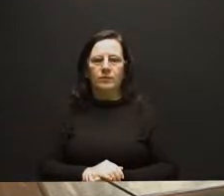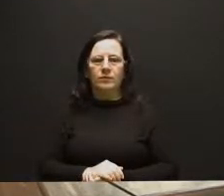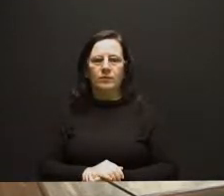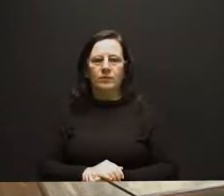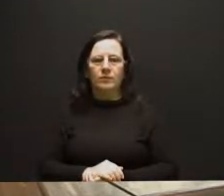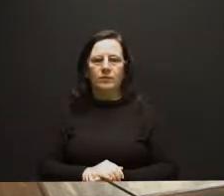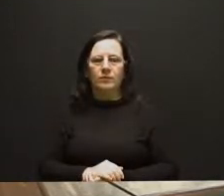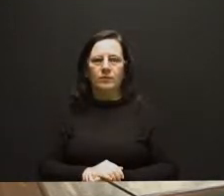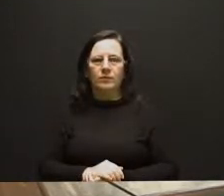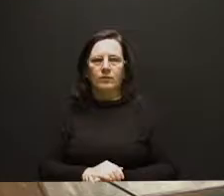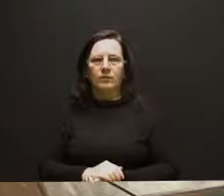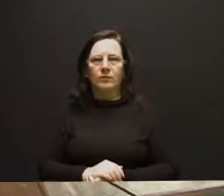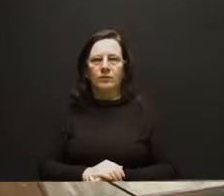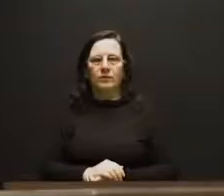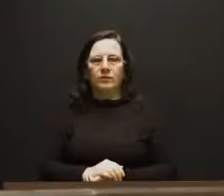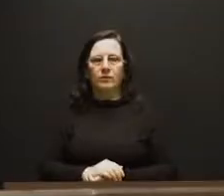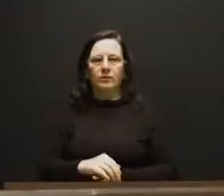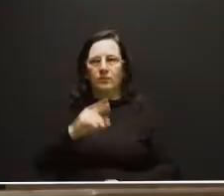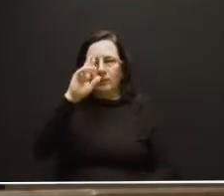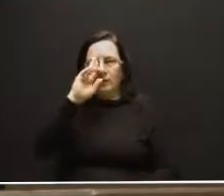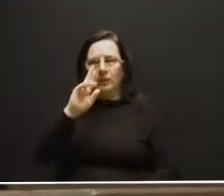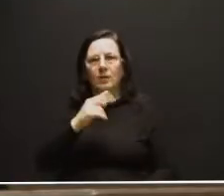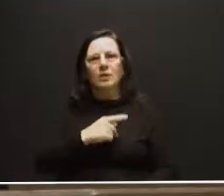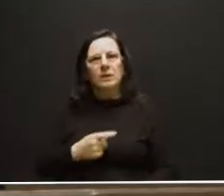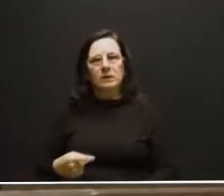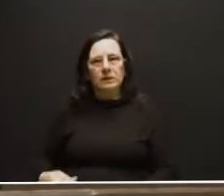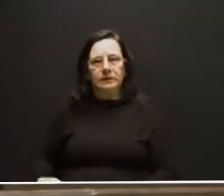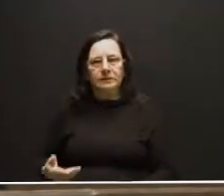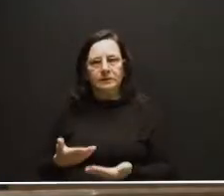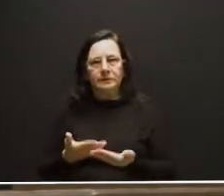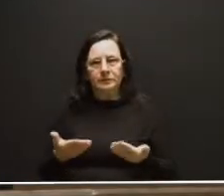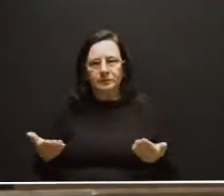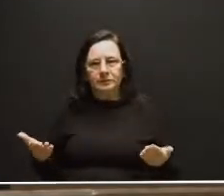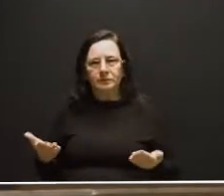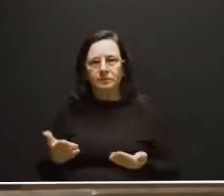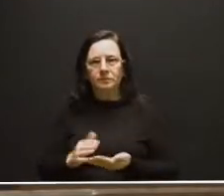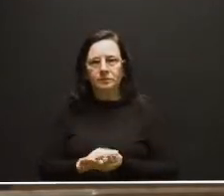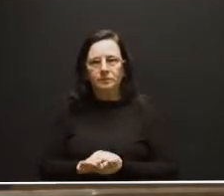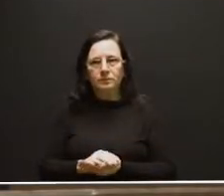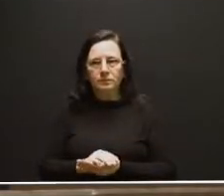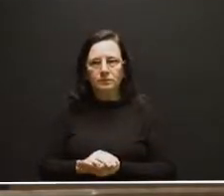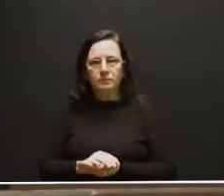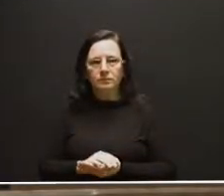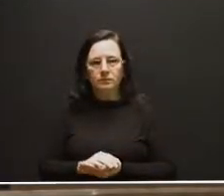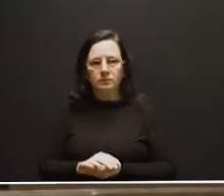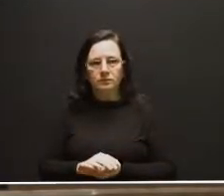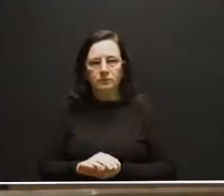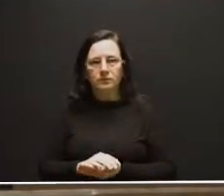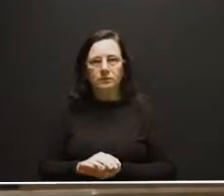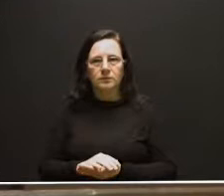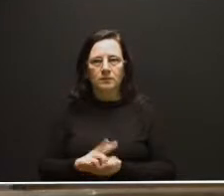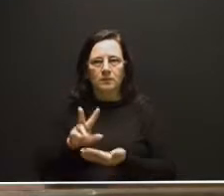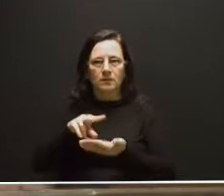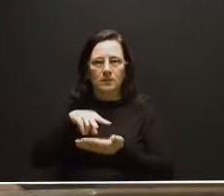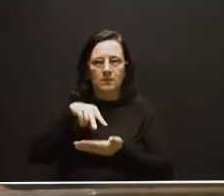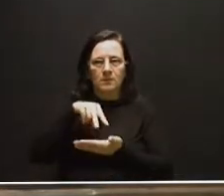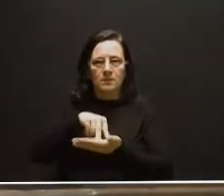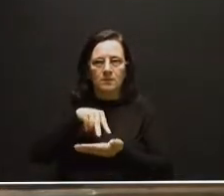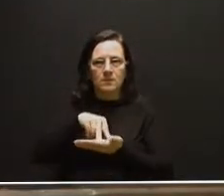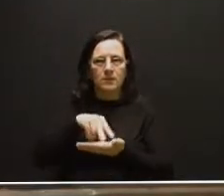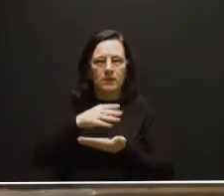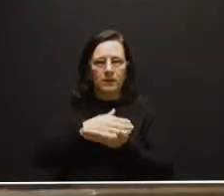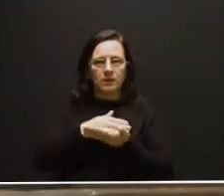o presidente senhores vereadores eu vou eu voltei aqui pra terminar fala que é